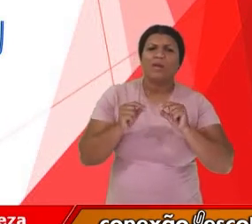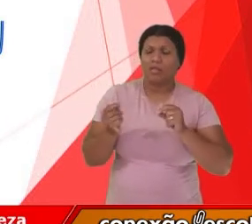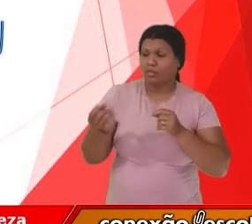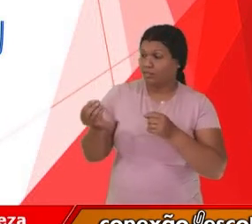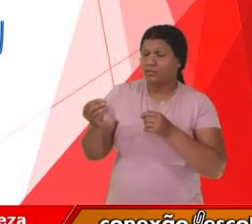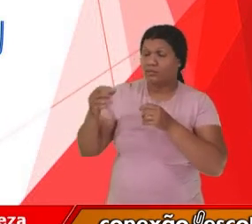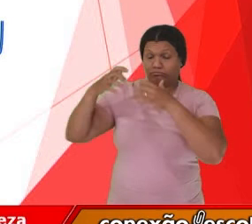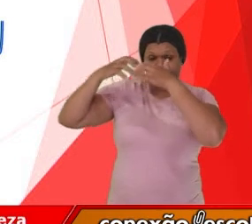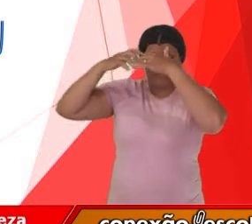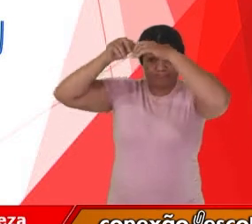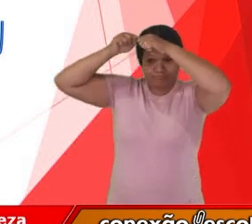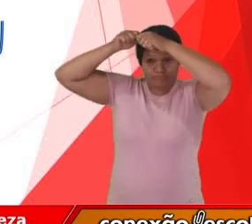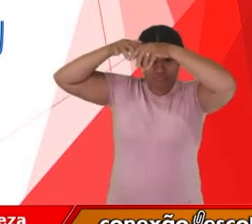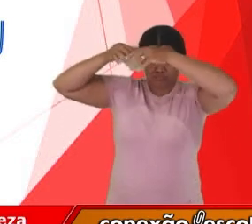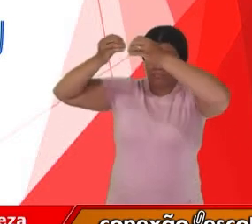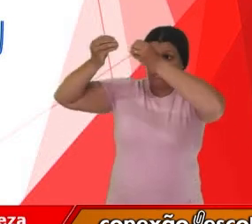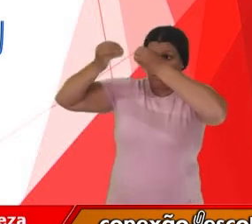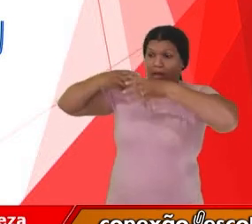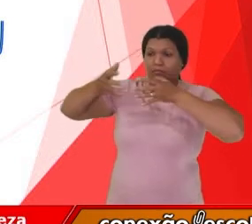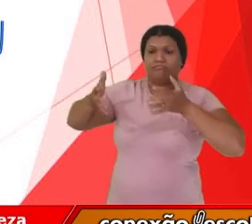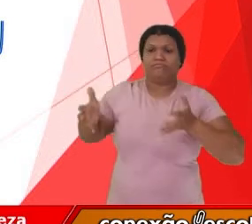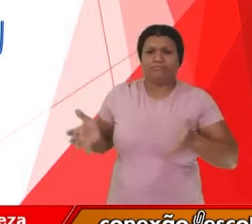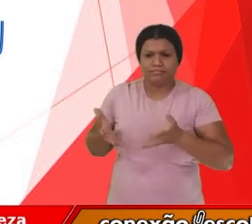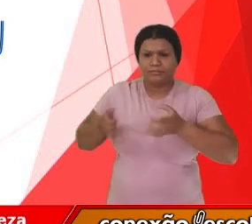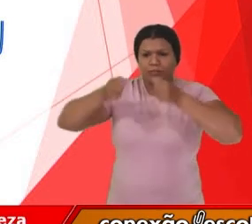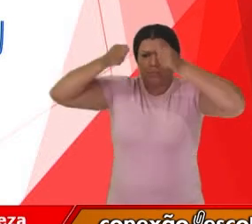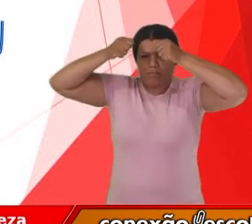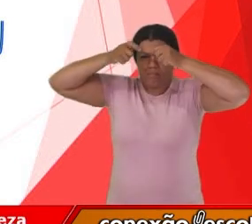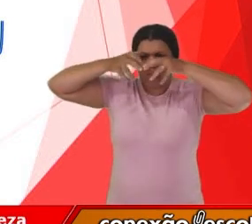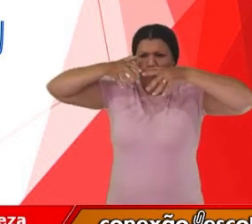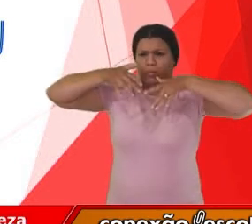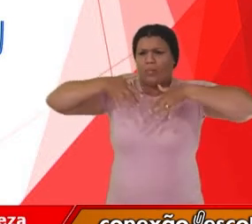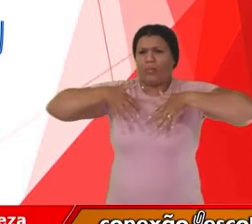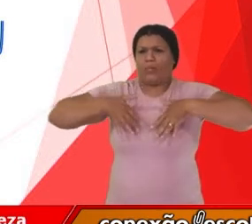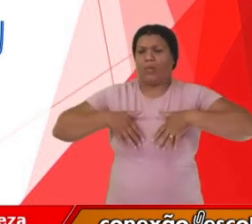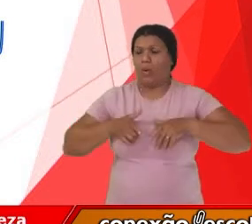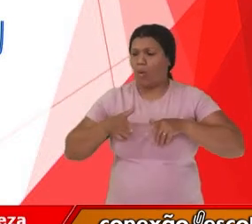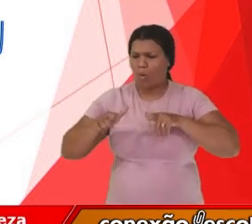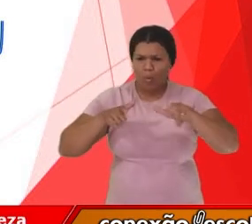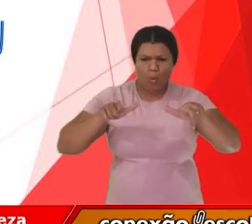do corpo celular para outros neurônios.